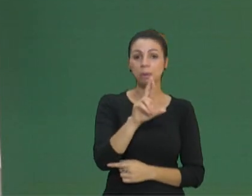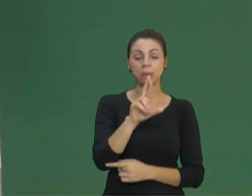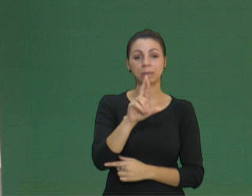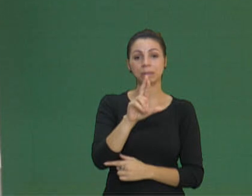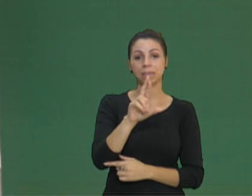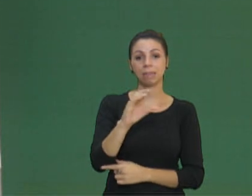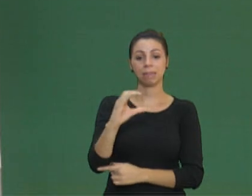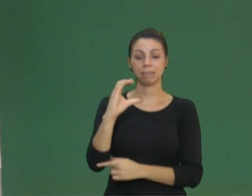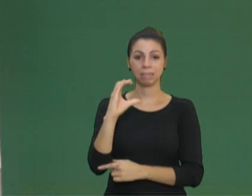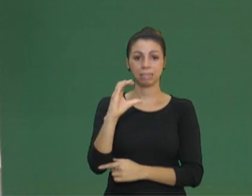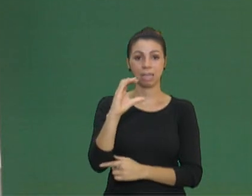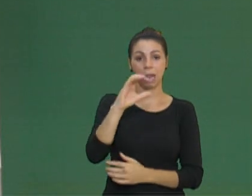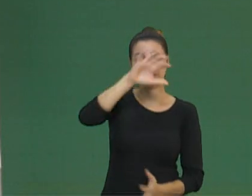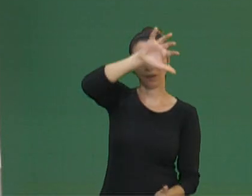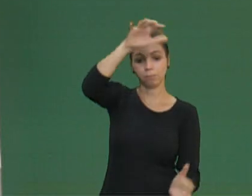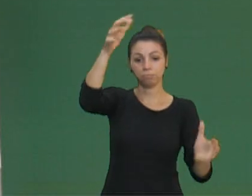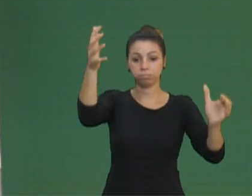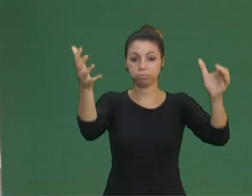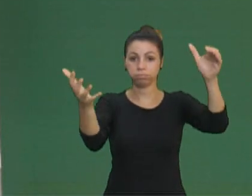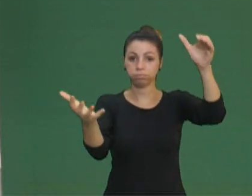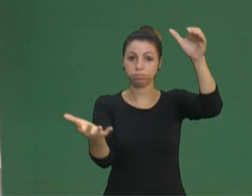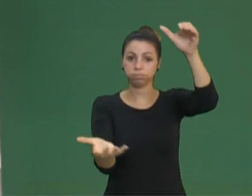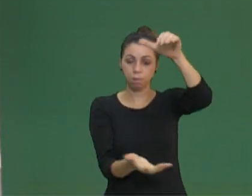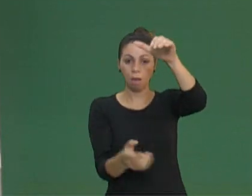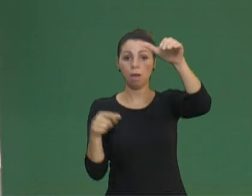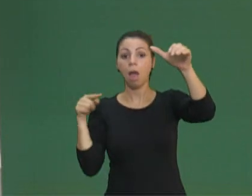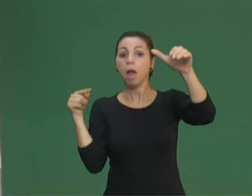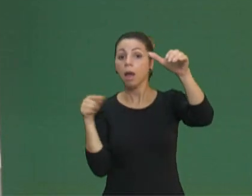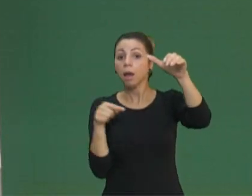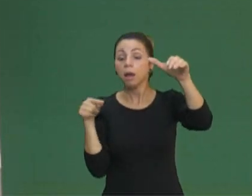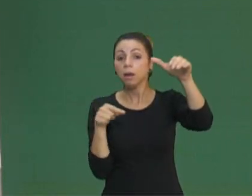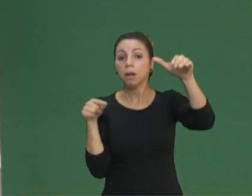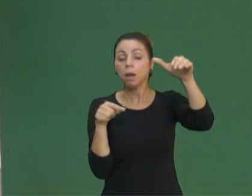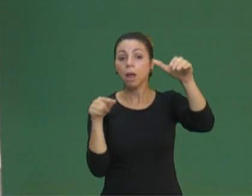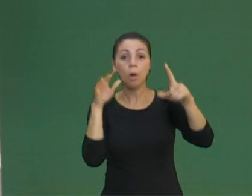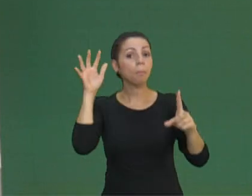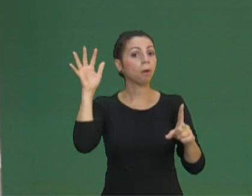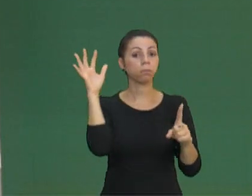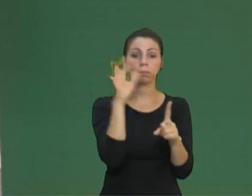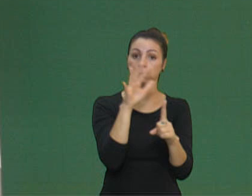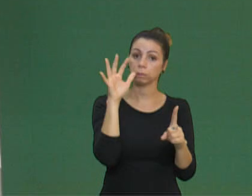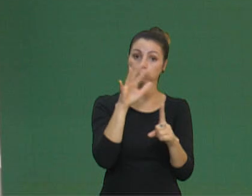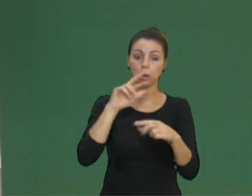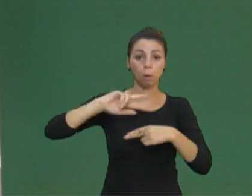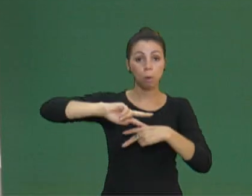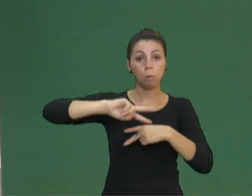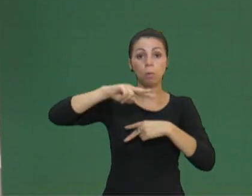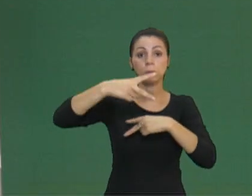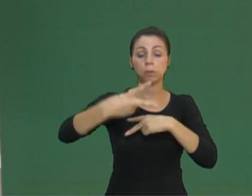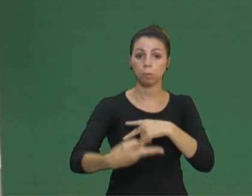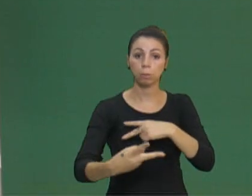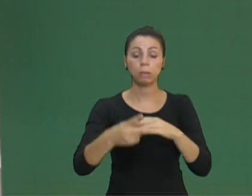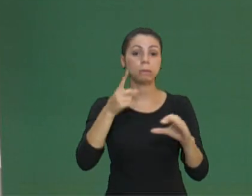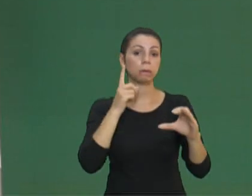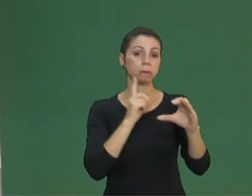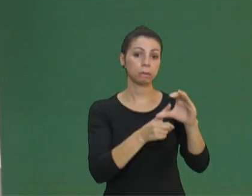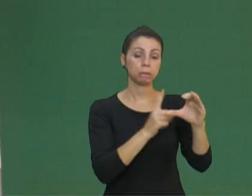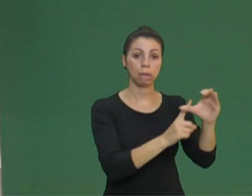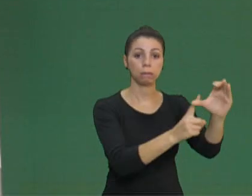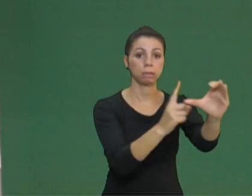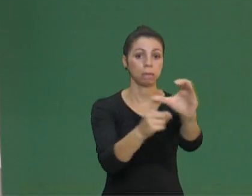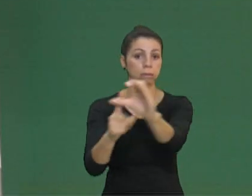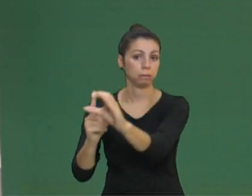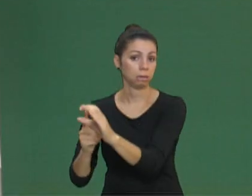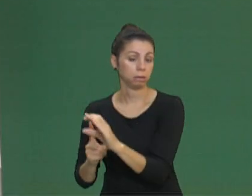vai poder gerar a chuva ácida, né? E é uma consequência da urbanização. Porém, o nome